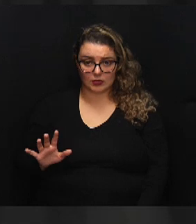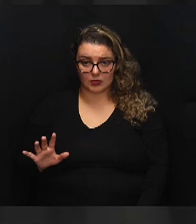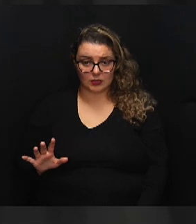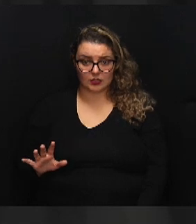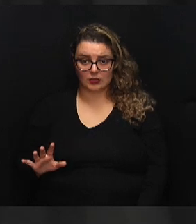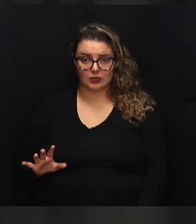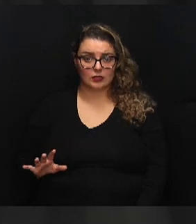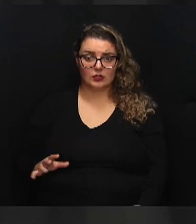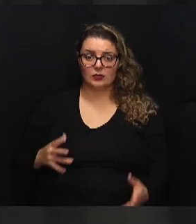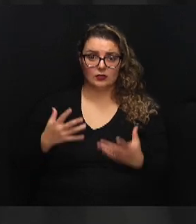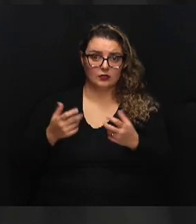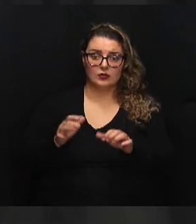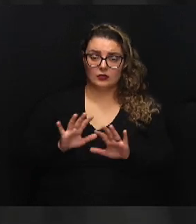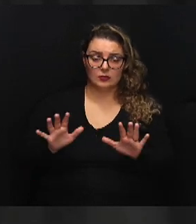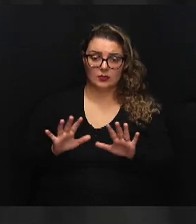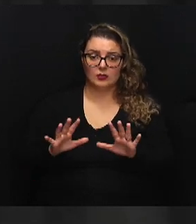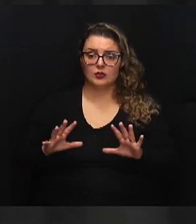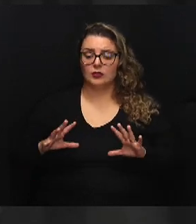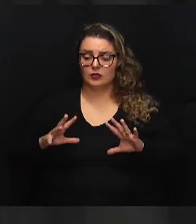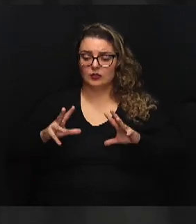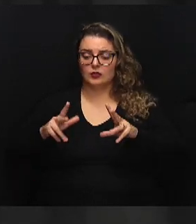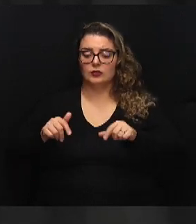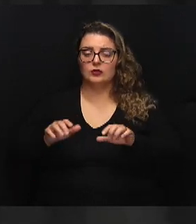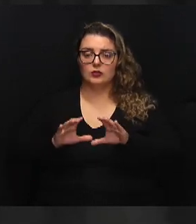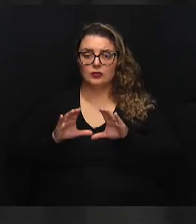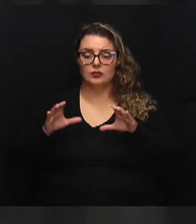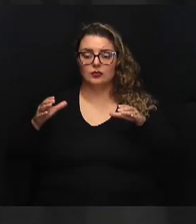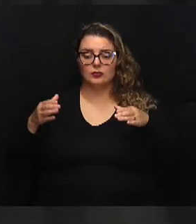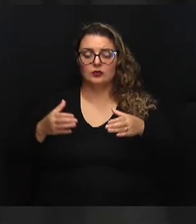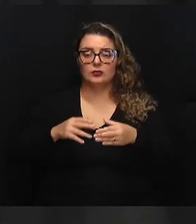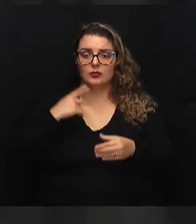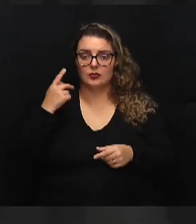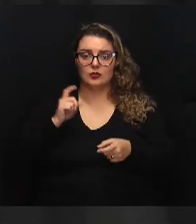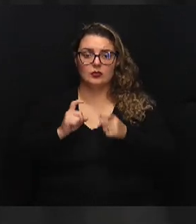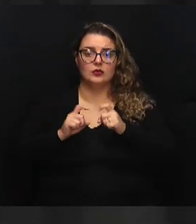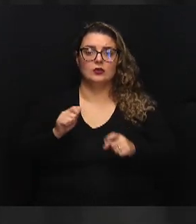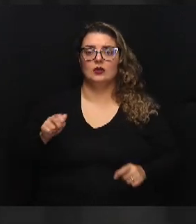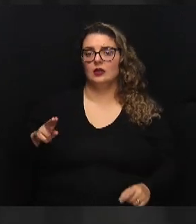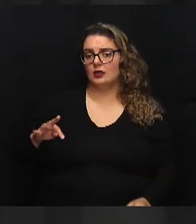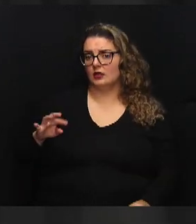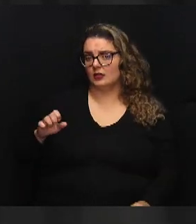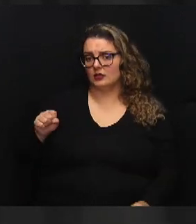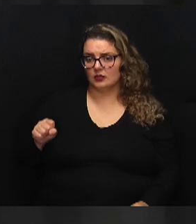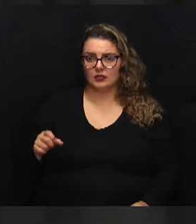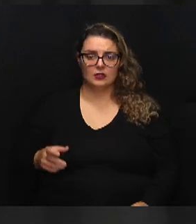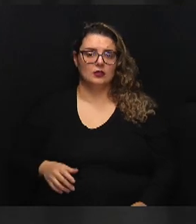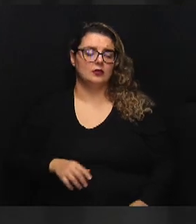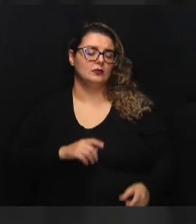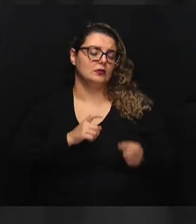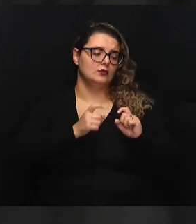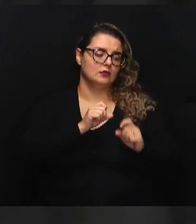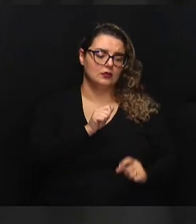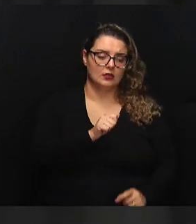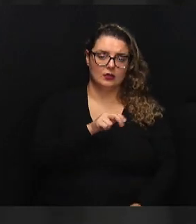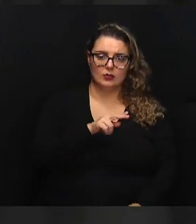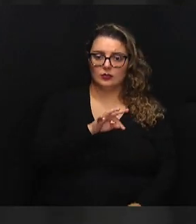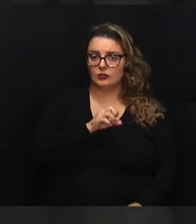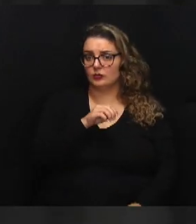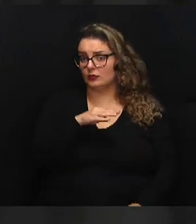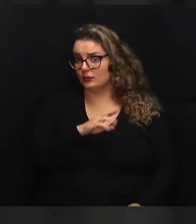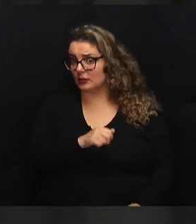que recebia isso. Era todo um conjunto. Nós fizemos reunião na Artesp, nós fizemos reunião na Autoban, nós fizemos